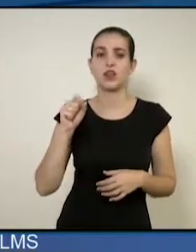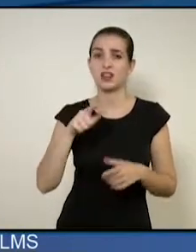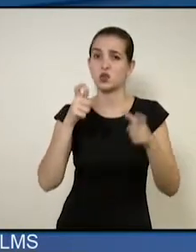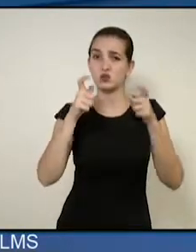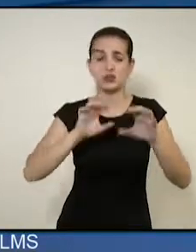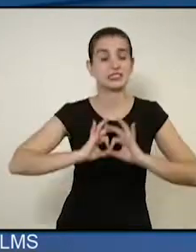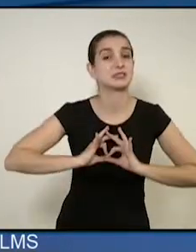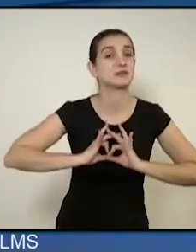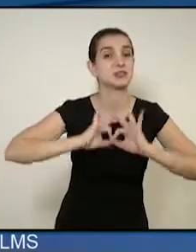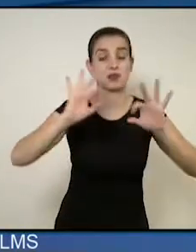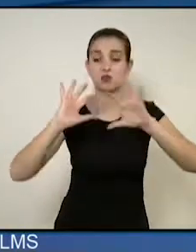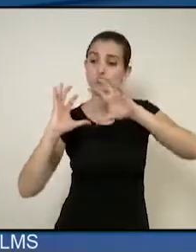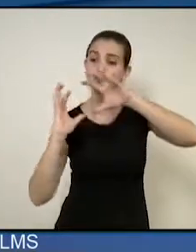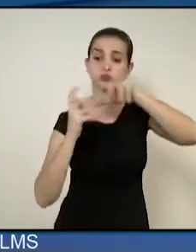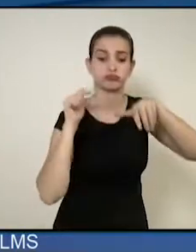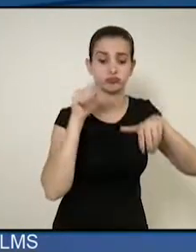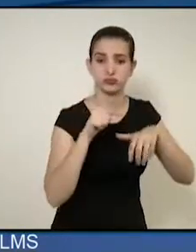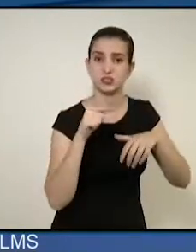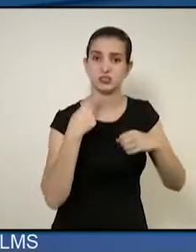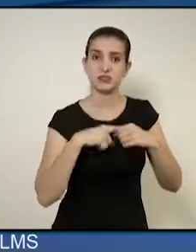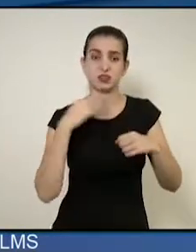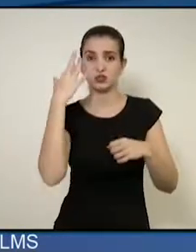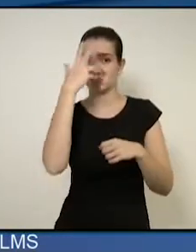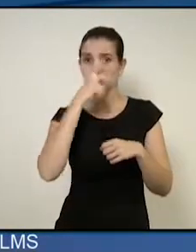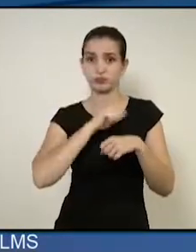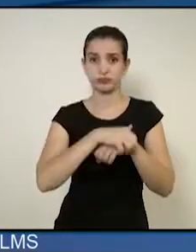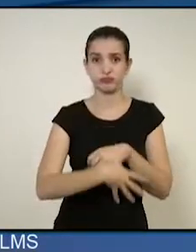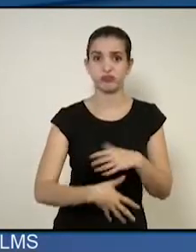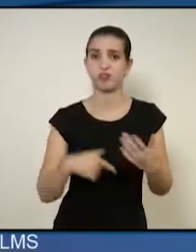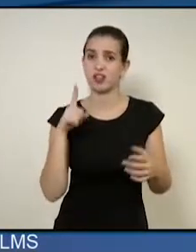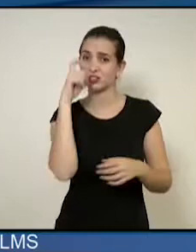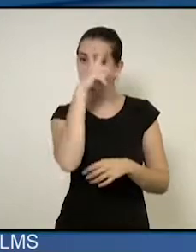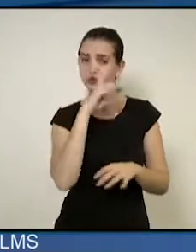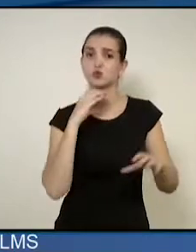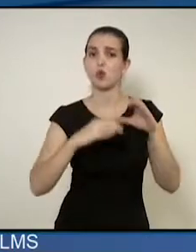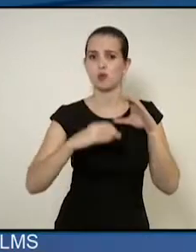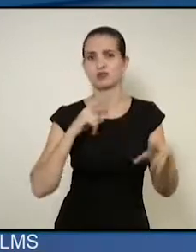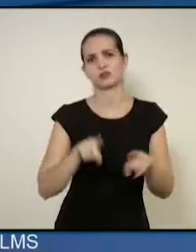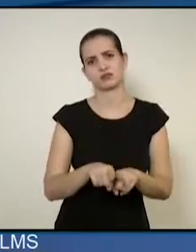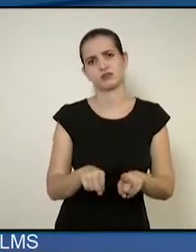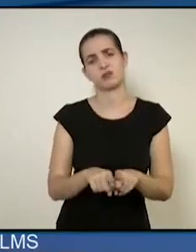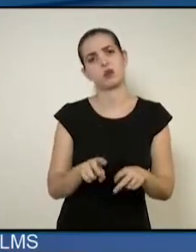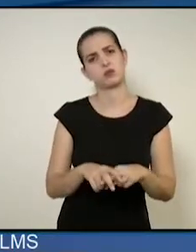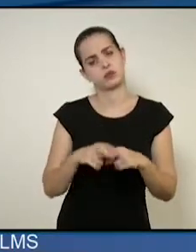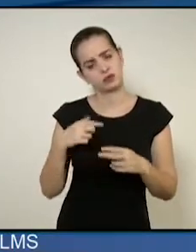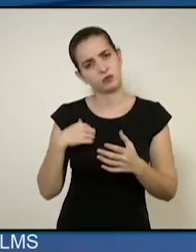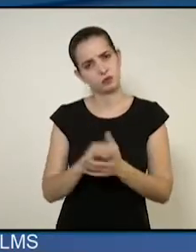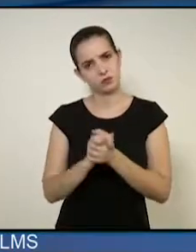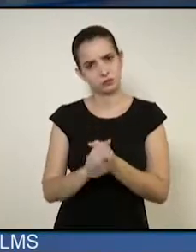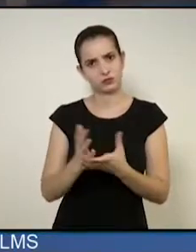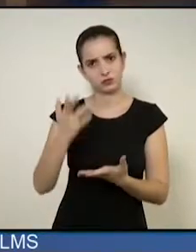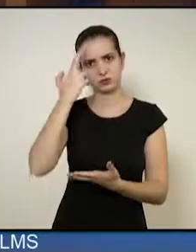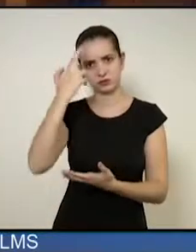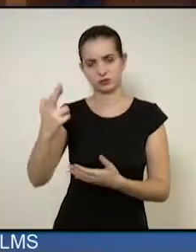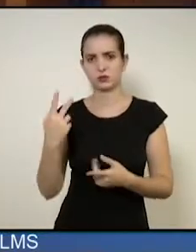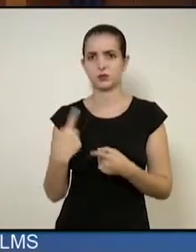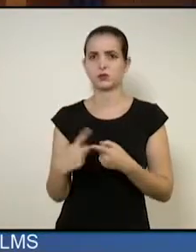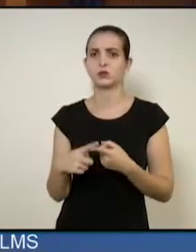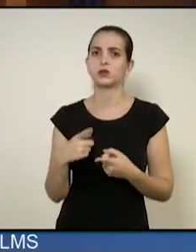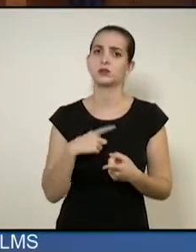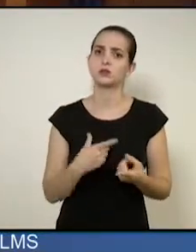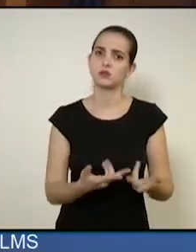ecológico mundial, a dificuldade que tem de comunicação ali em Bonito. Então, parabenizo Vossa Excelência por